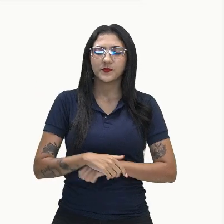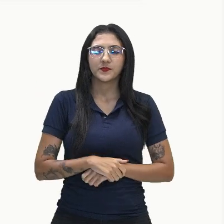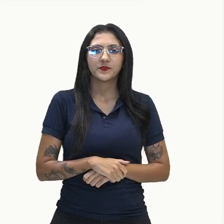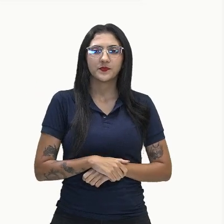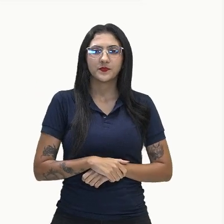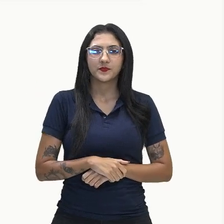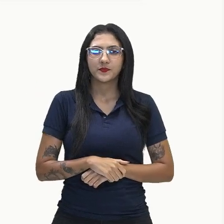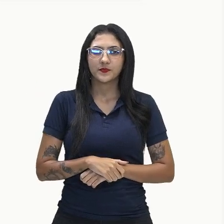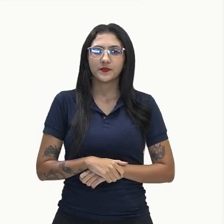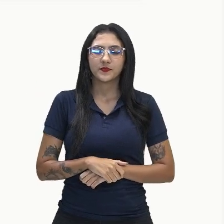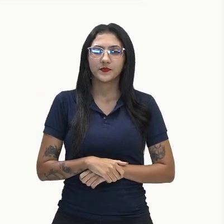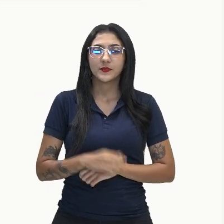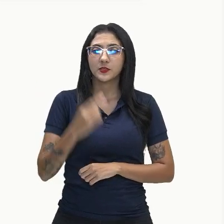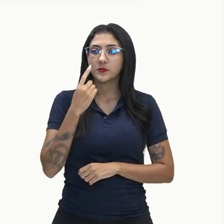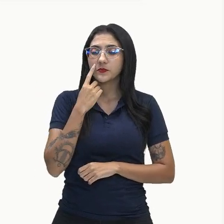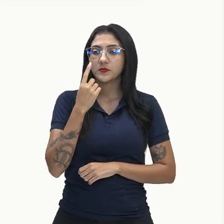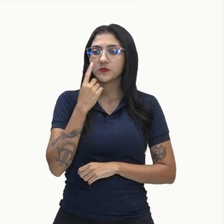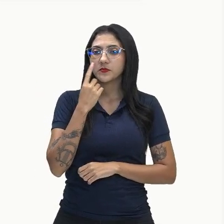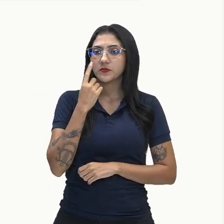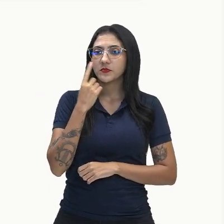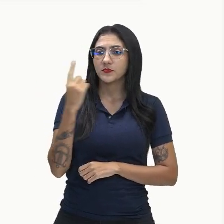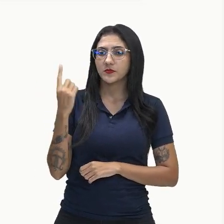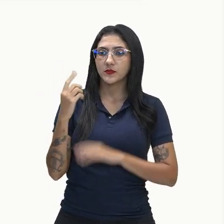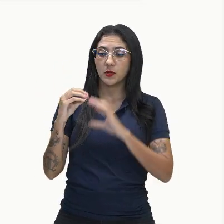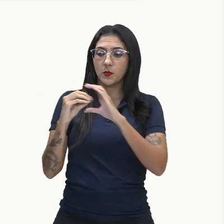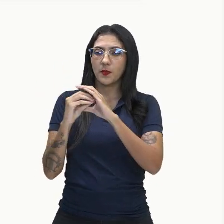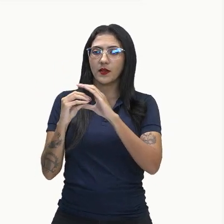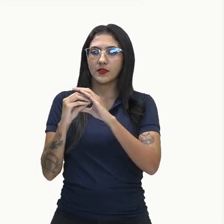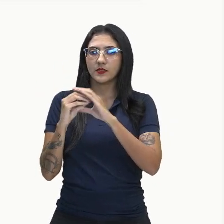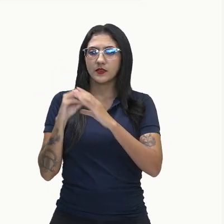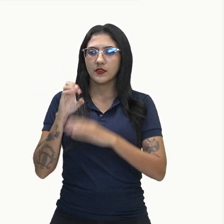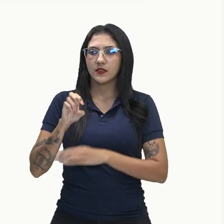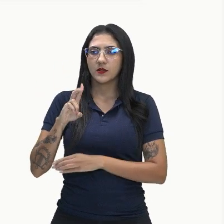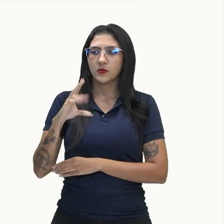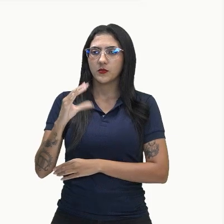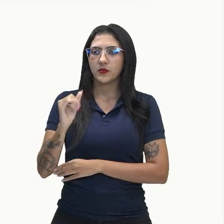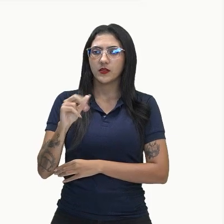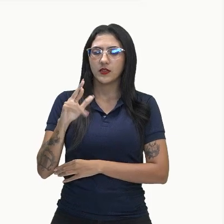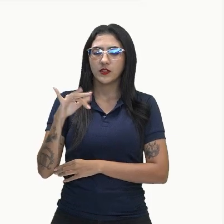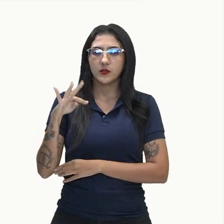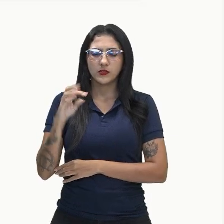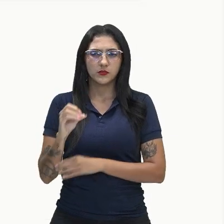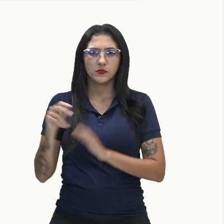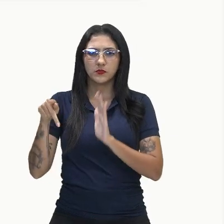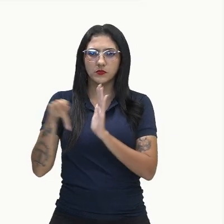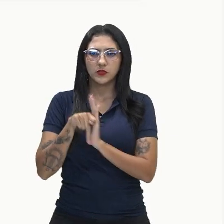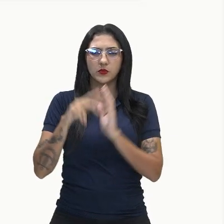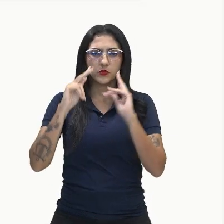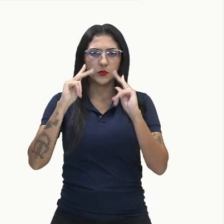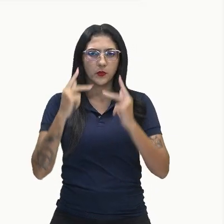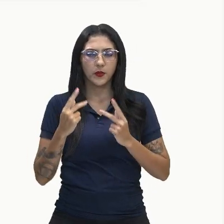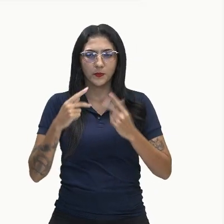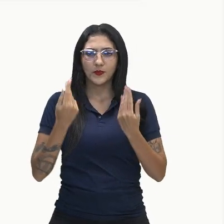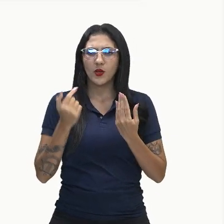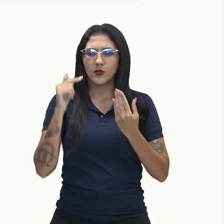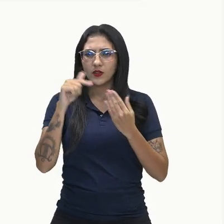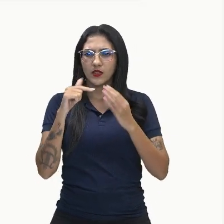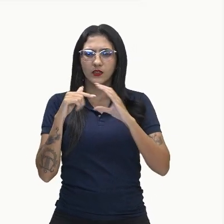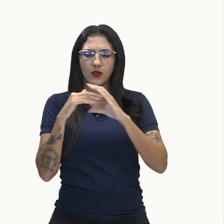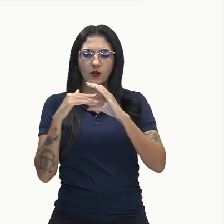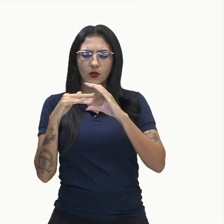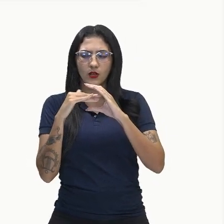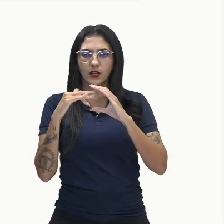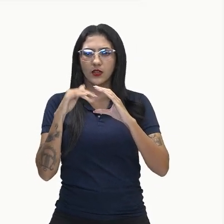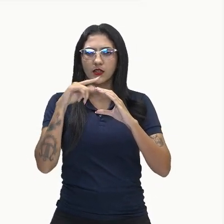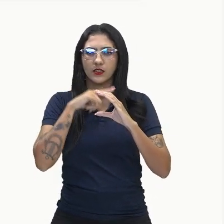aqui ao lado uma célula eucarionte, como as células humanas. Nessa organela vai acontecer um processo